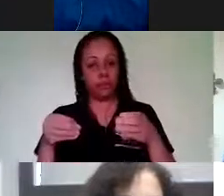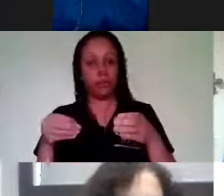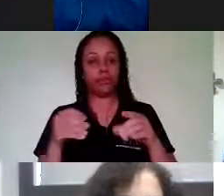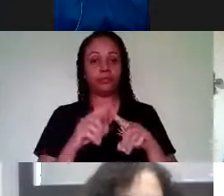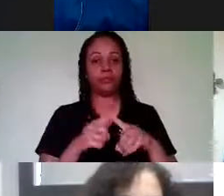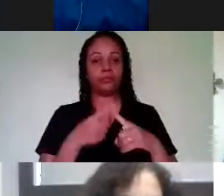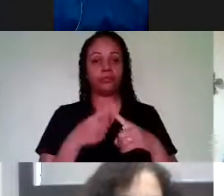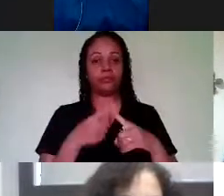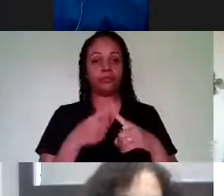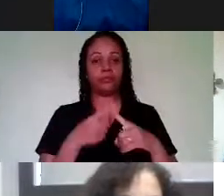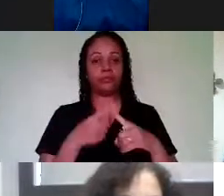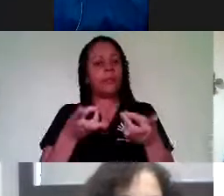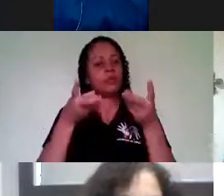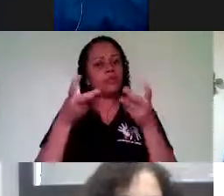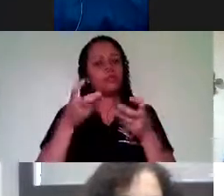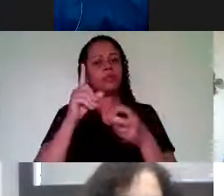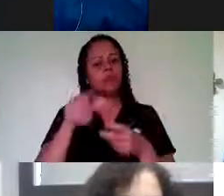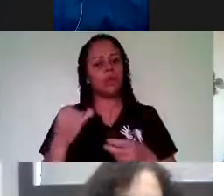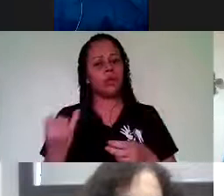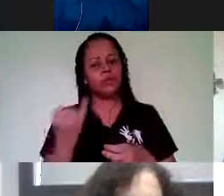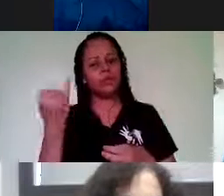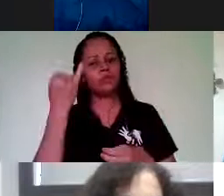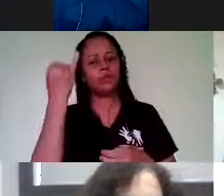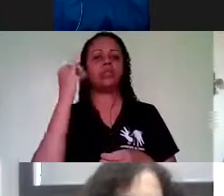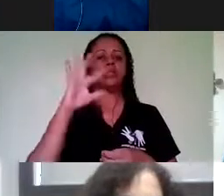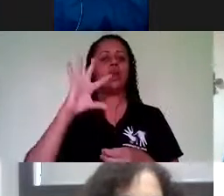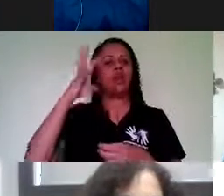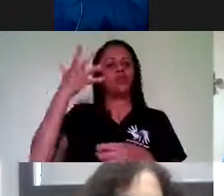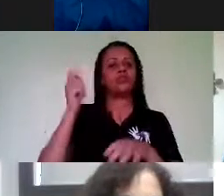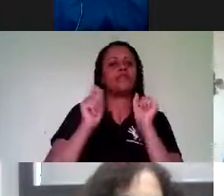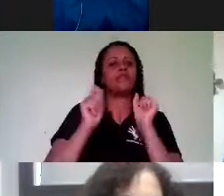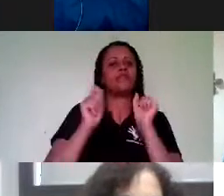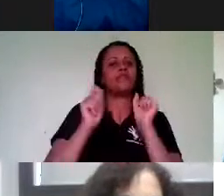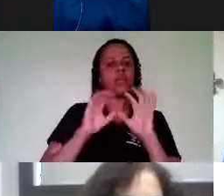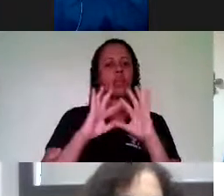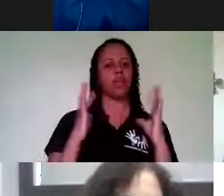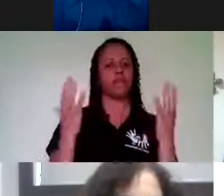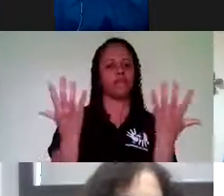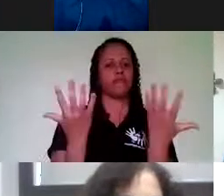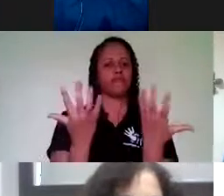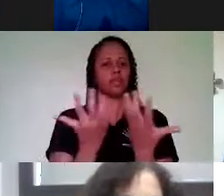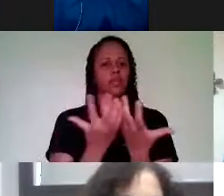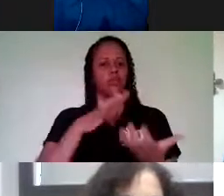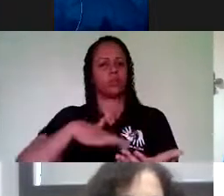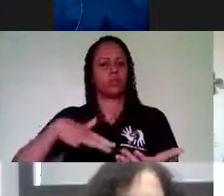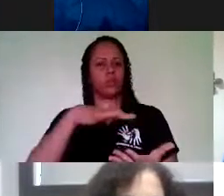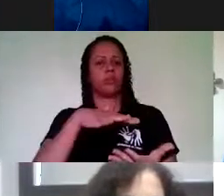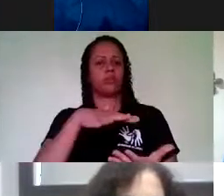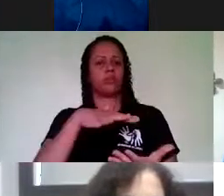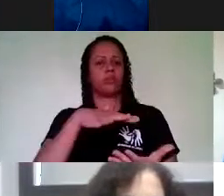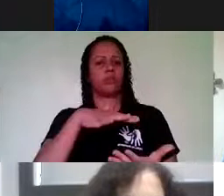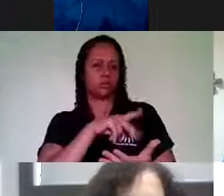seria importante não apenas realizarmos eventos em ambientes fechados, em auditórios, o que também é importante,